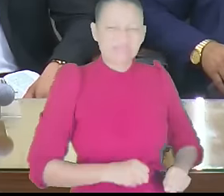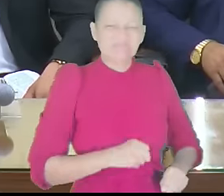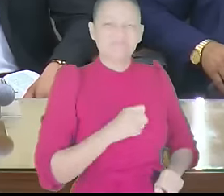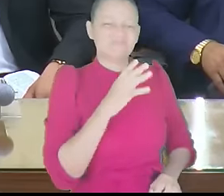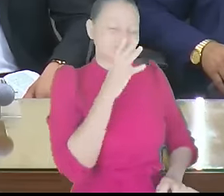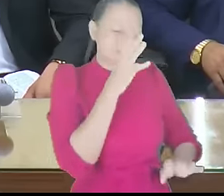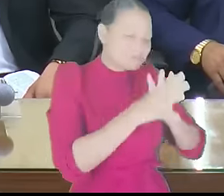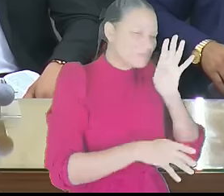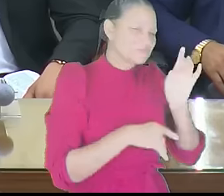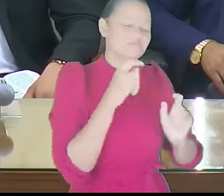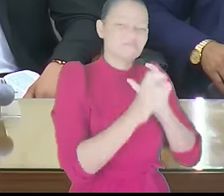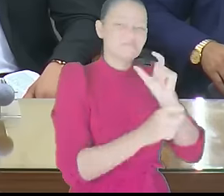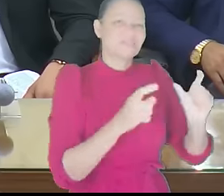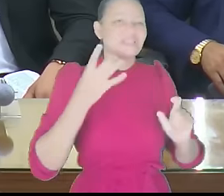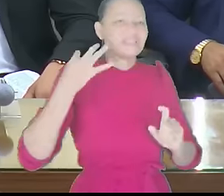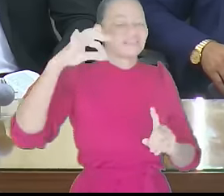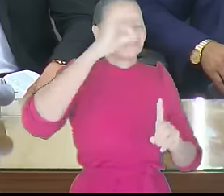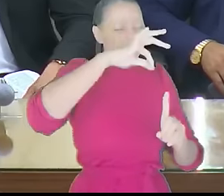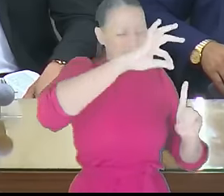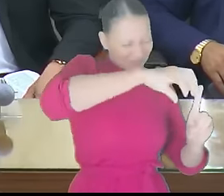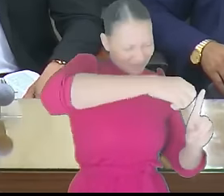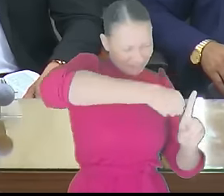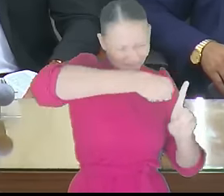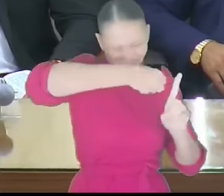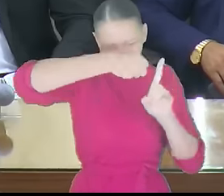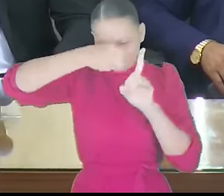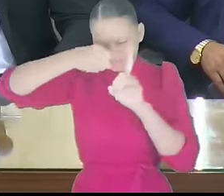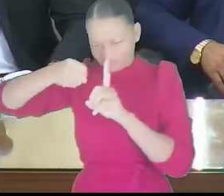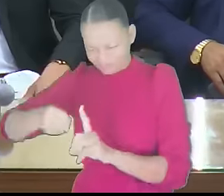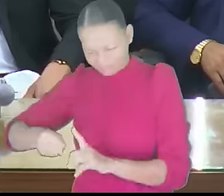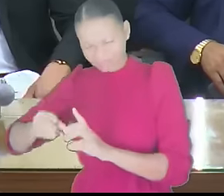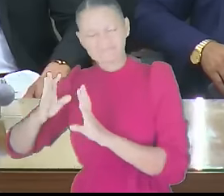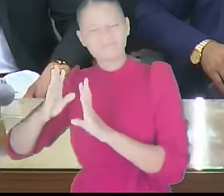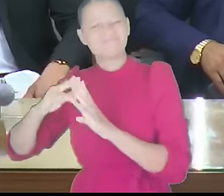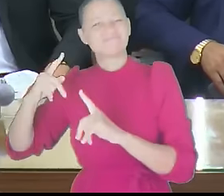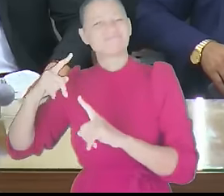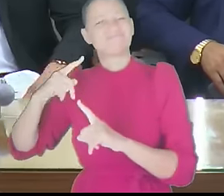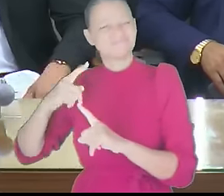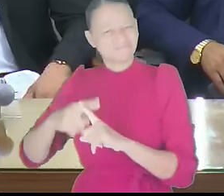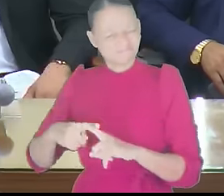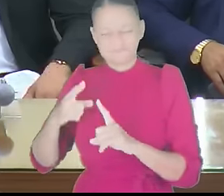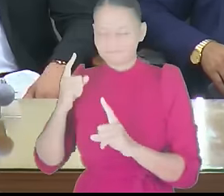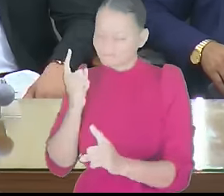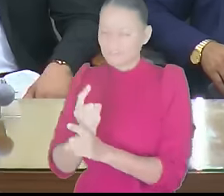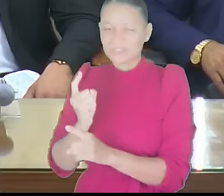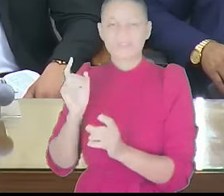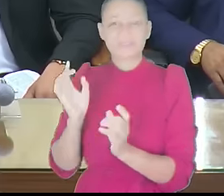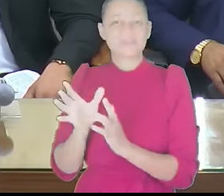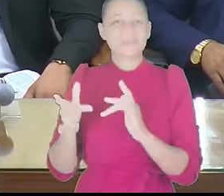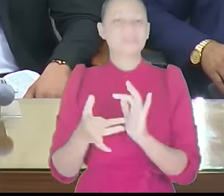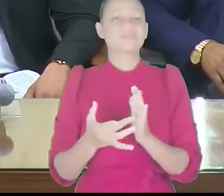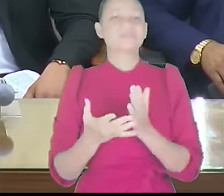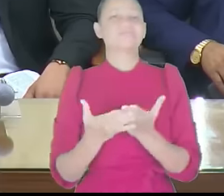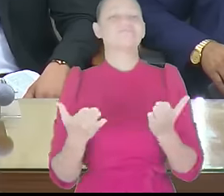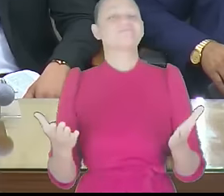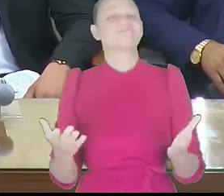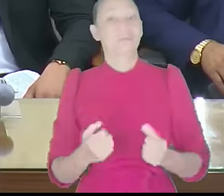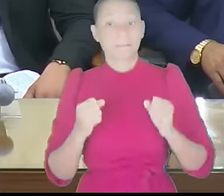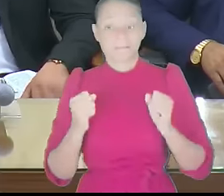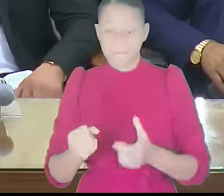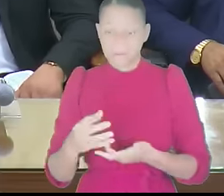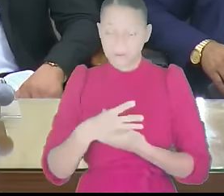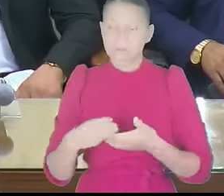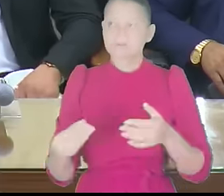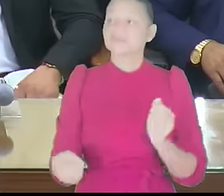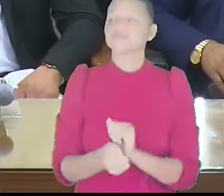o Espírito Santo vai te trazer de volta para o jardim de Deus. Para se encontrar com Jesus. Quem pode dar glória